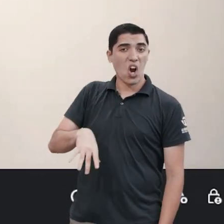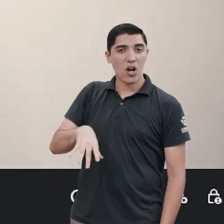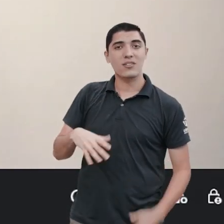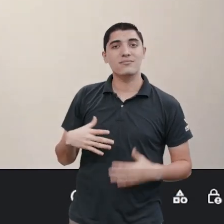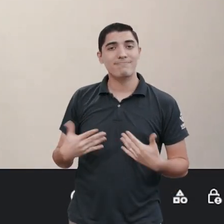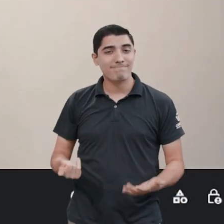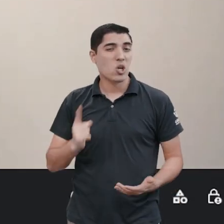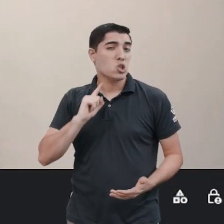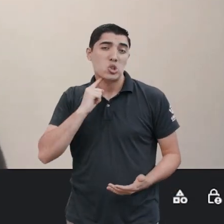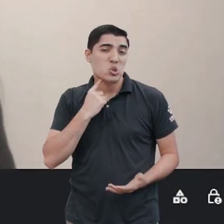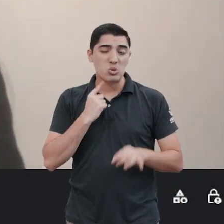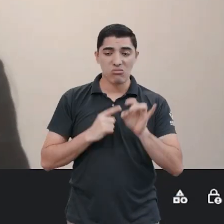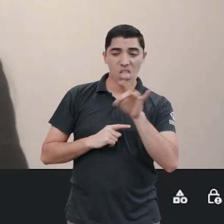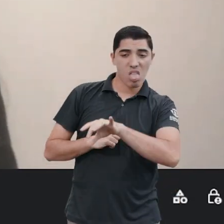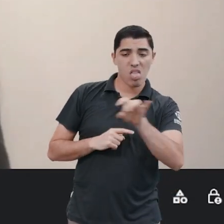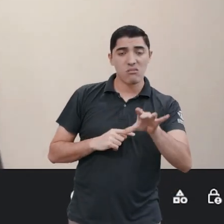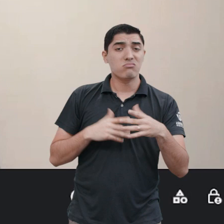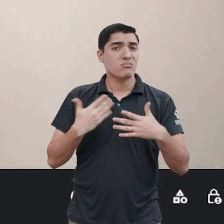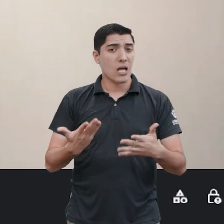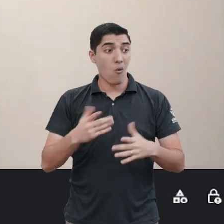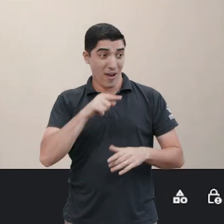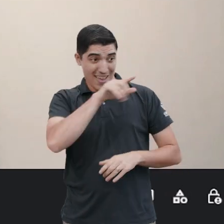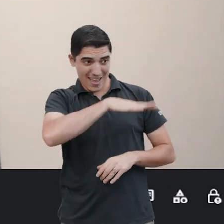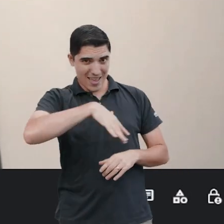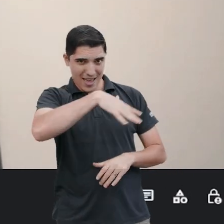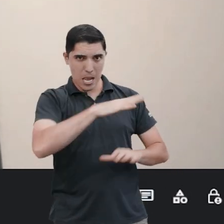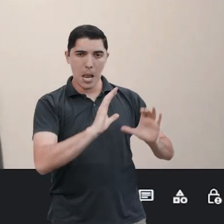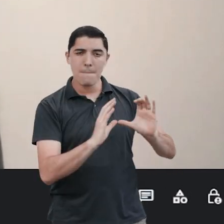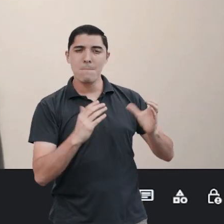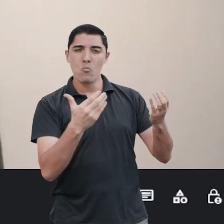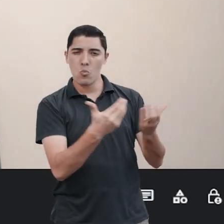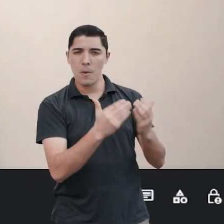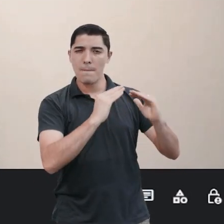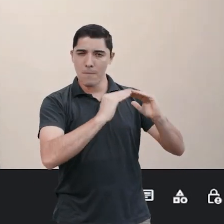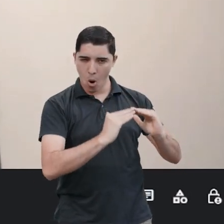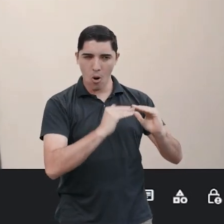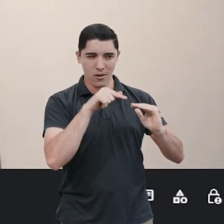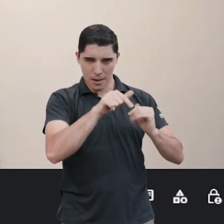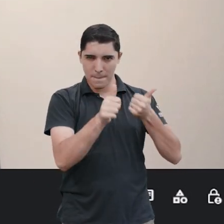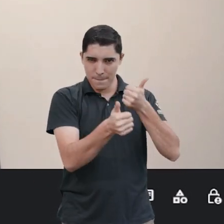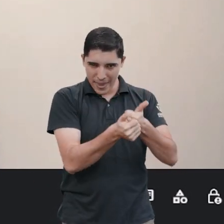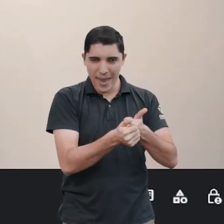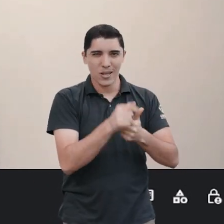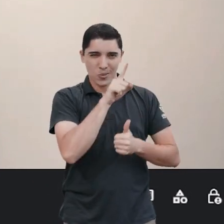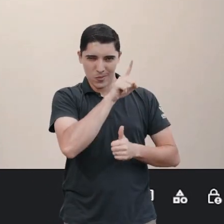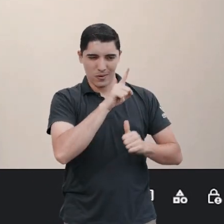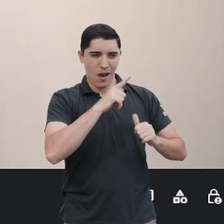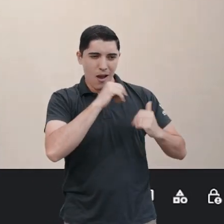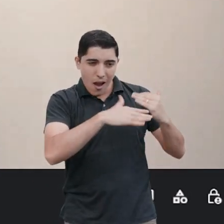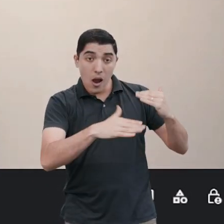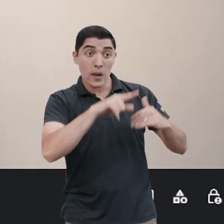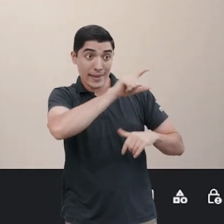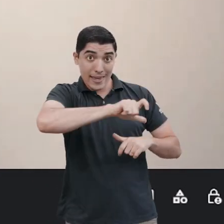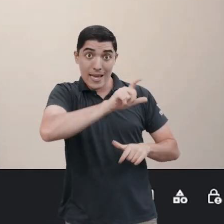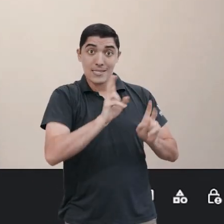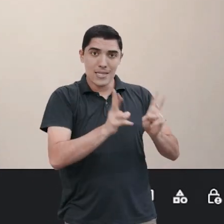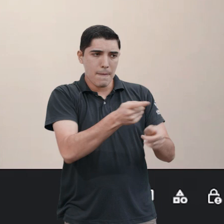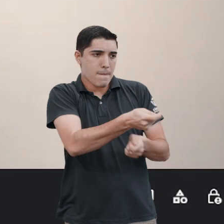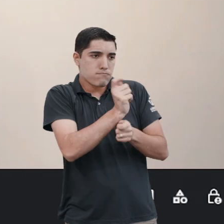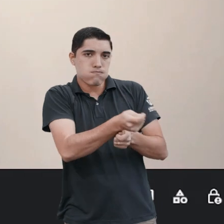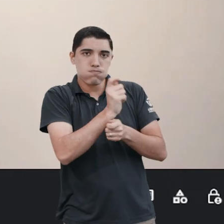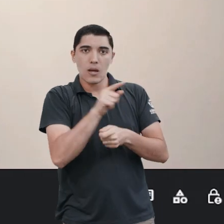né? Então, a partir do momento em que essas comunidades ribeirinhas, que têm no pirarucu a base da sua alimentação